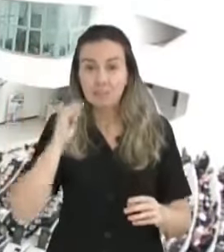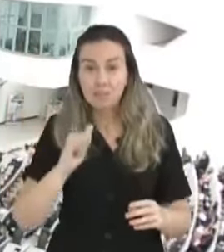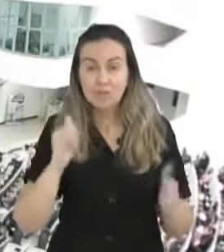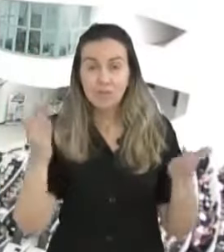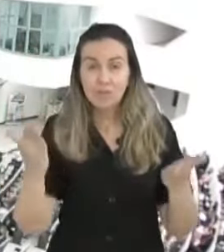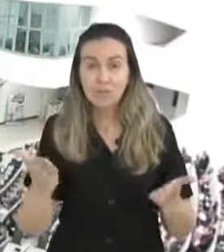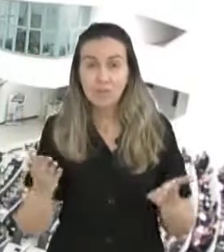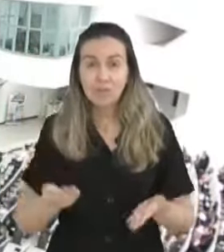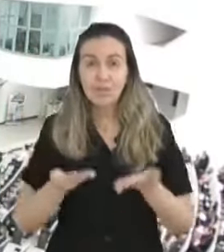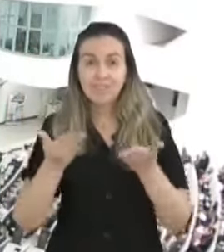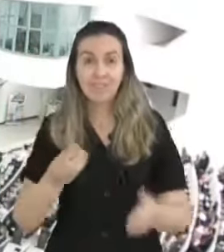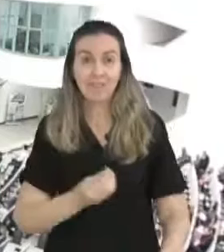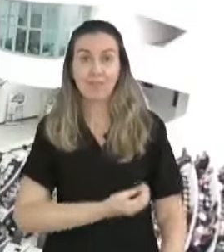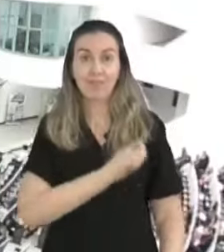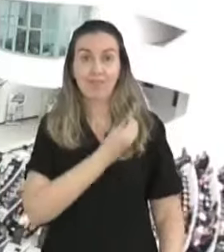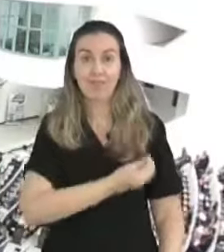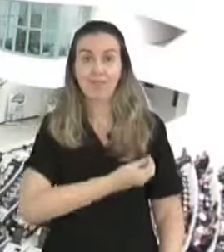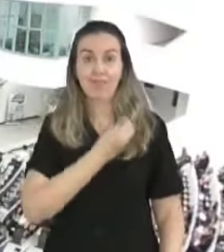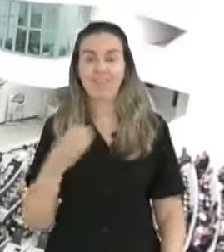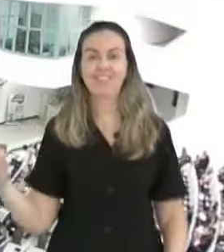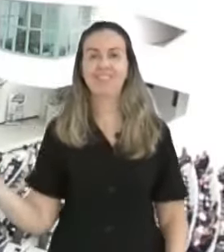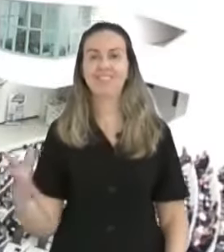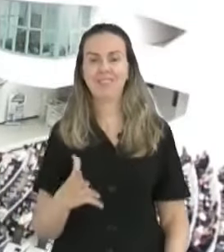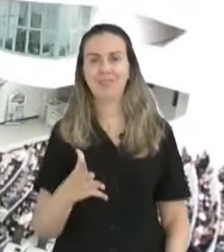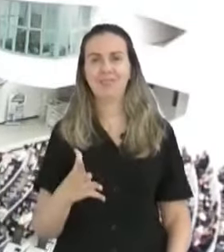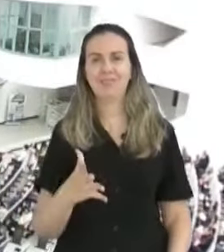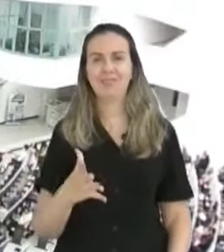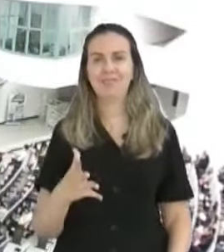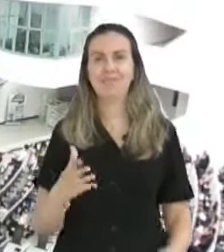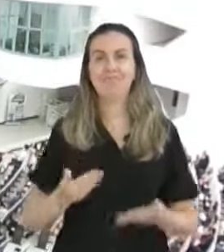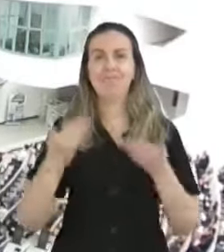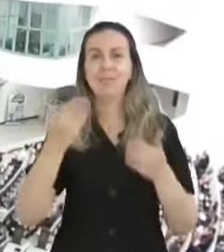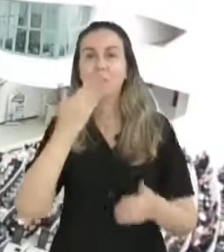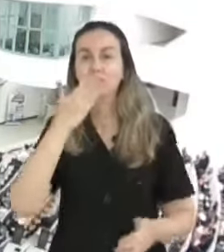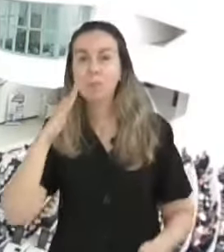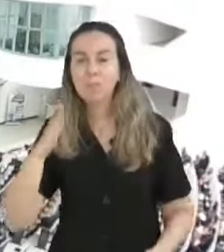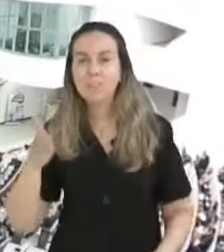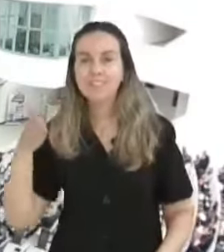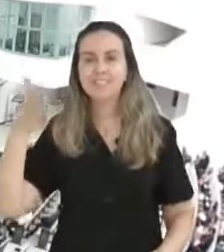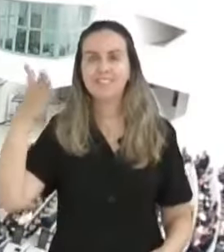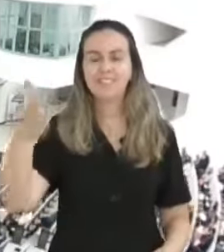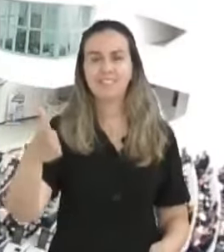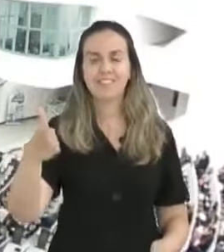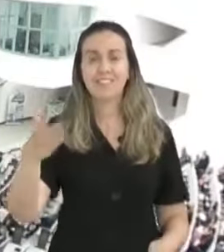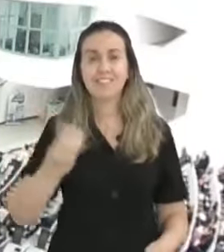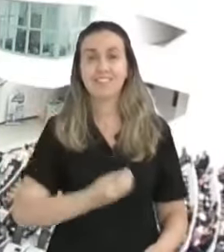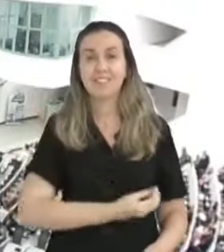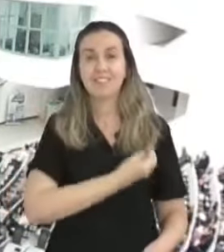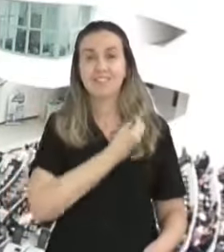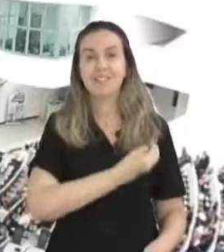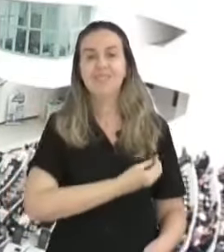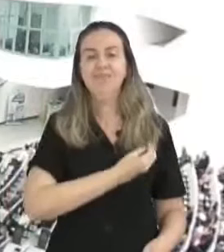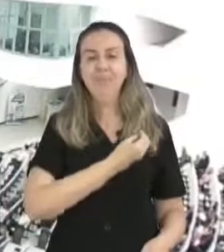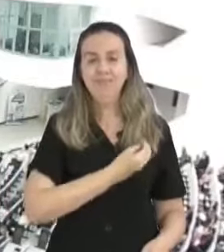vidas aqui. Deus vai renovar promessas aqui. Deus vai renovar ministérios aqui.